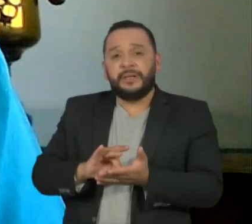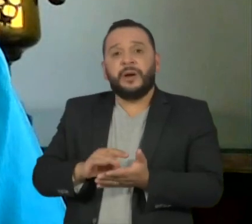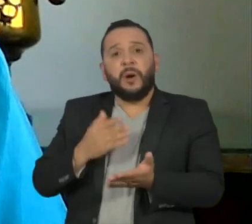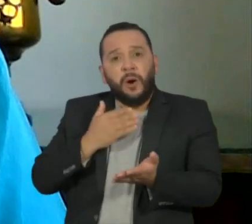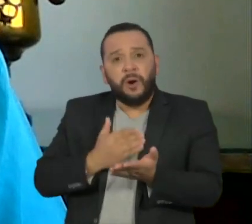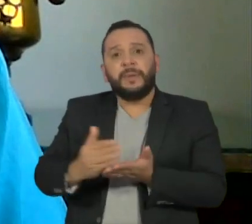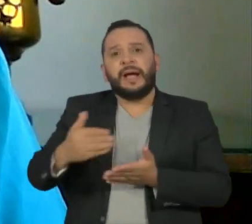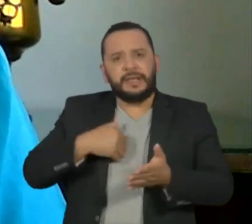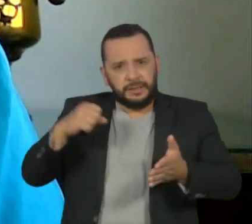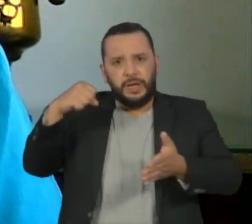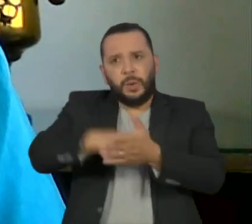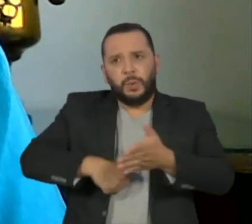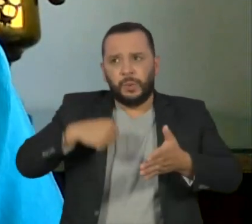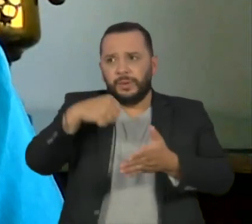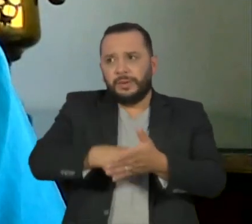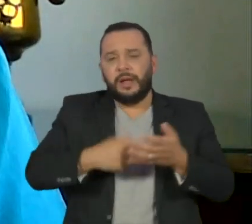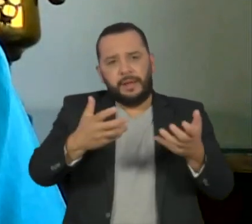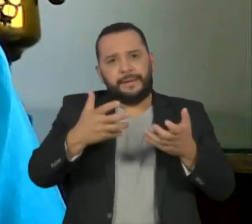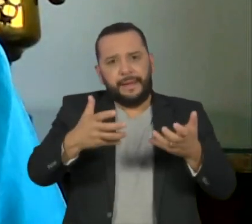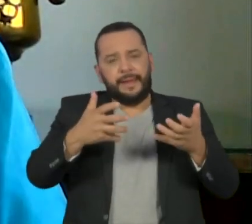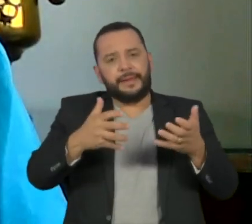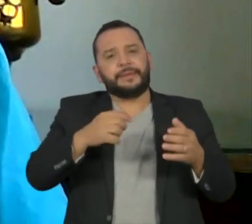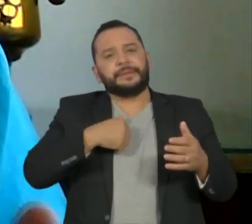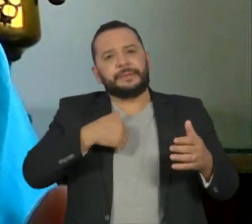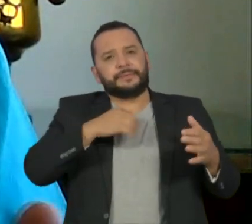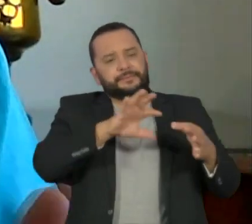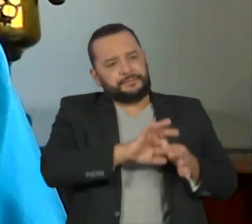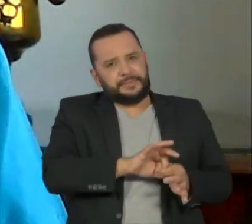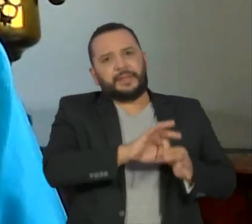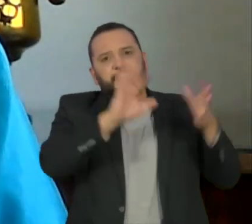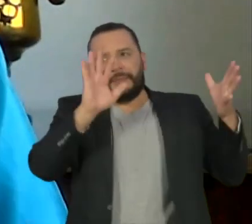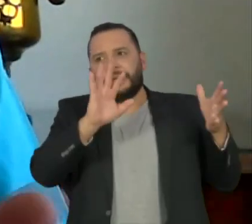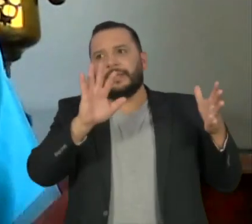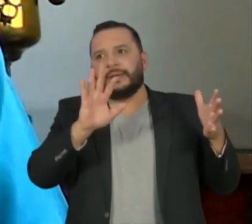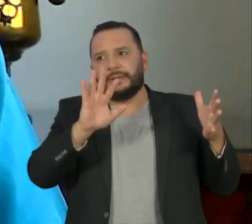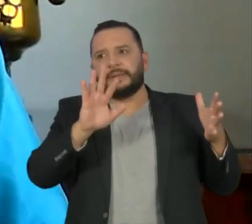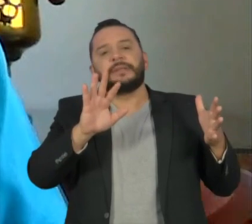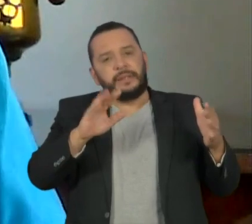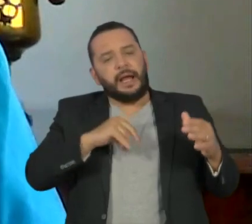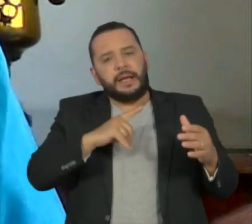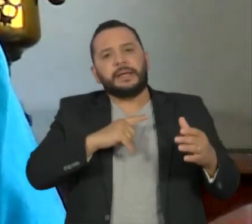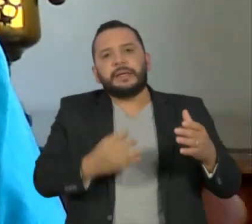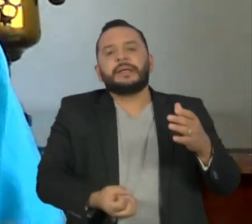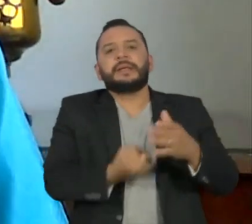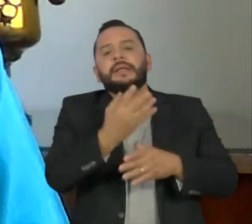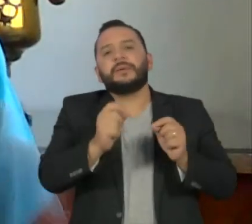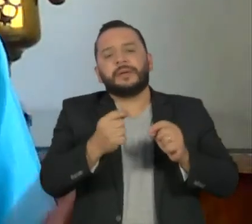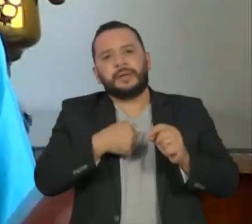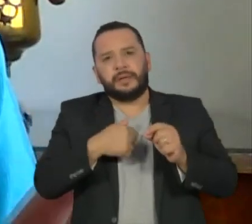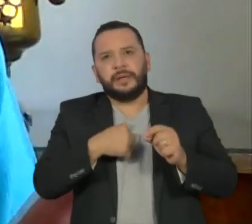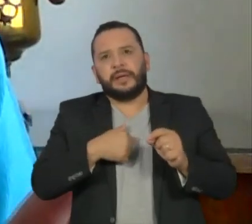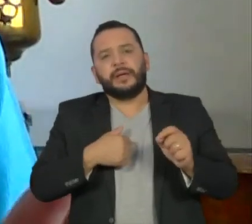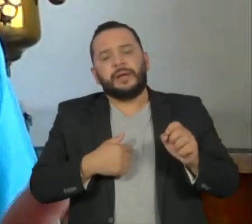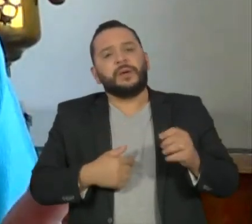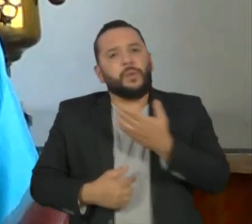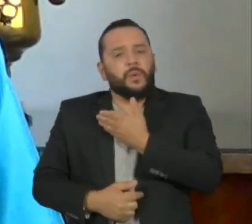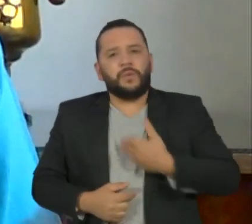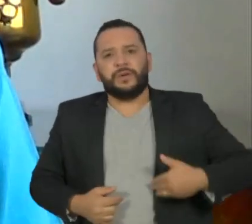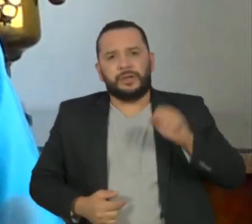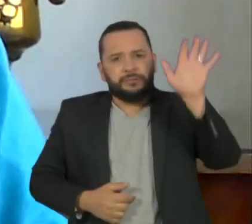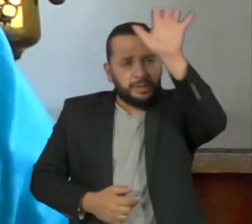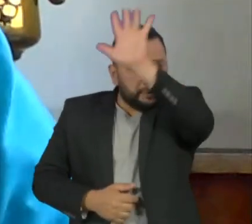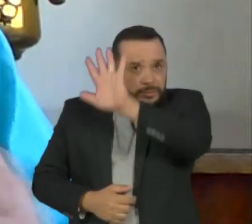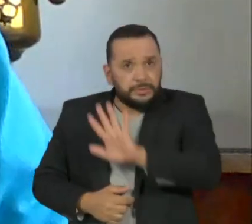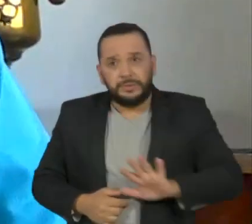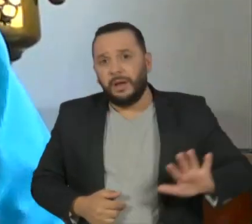sua independência e aí começa a estabelecer aquilo que nós chamamos de um Estado Nacional. Porque o Estado Nacional